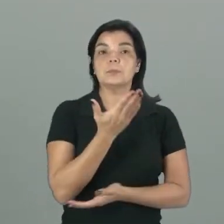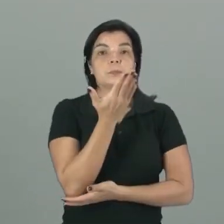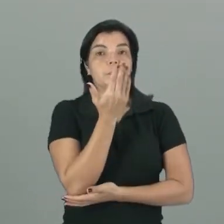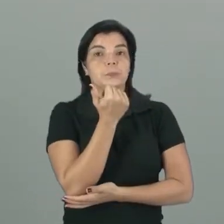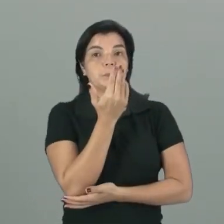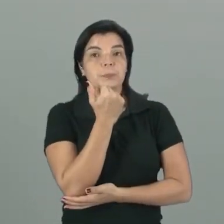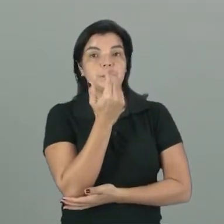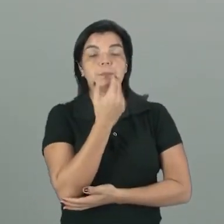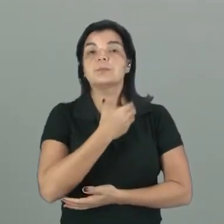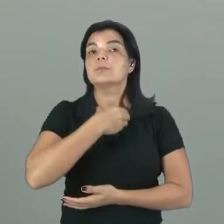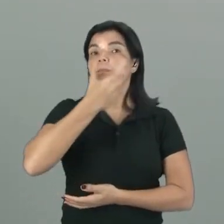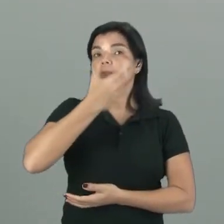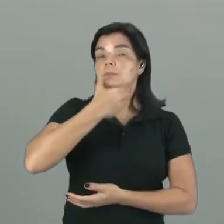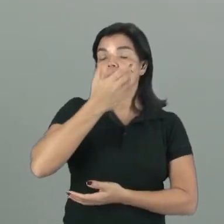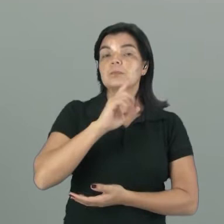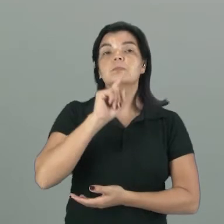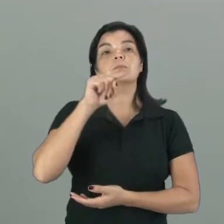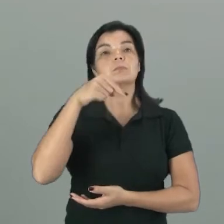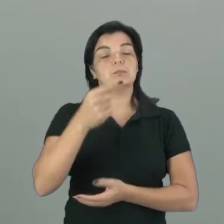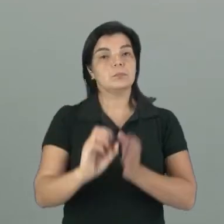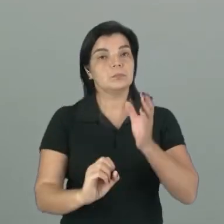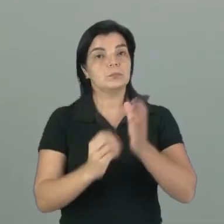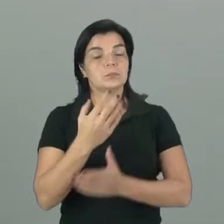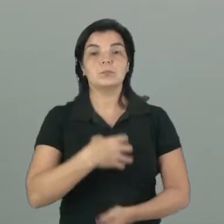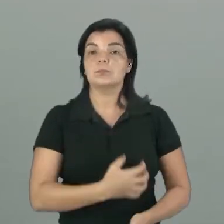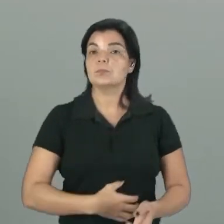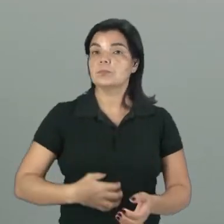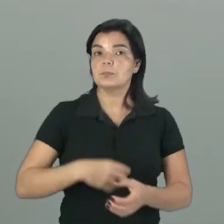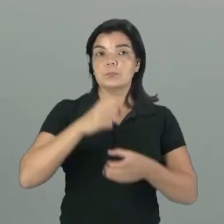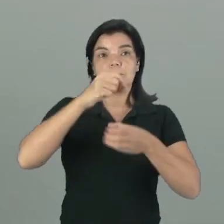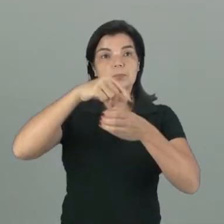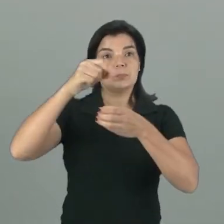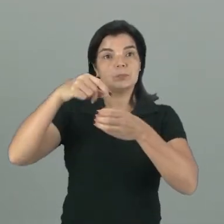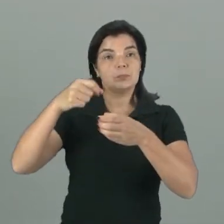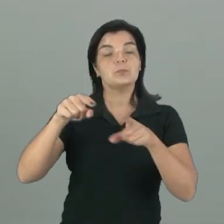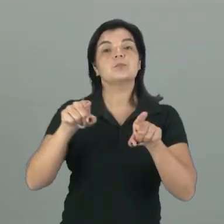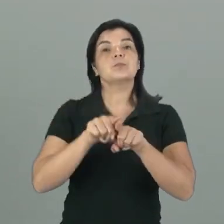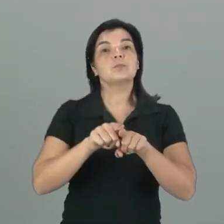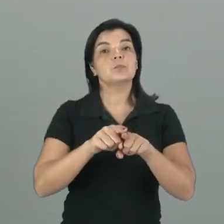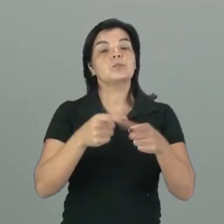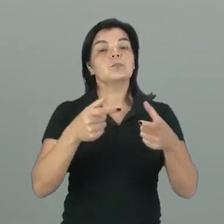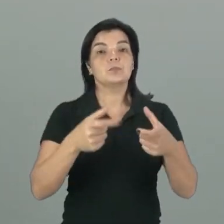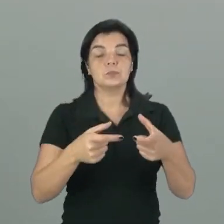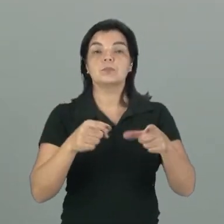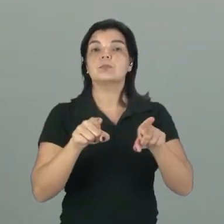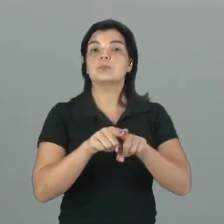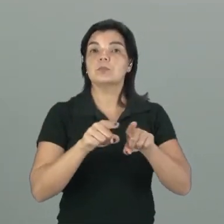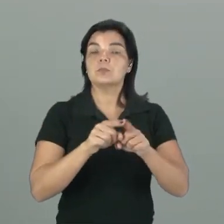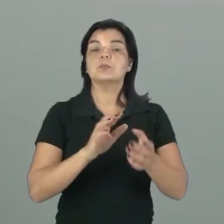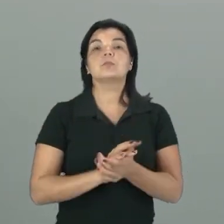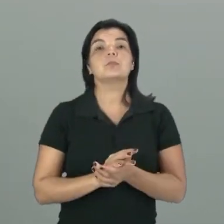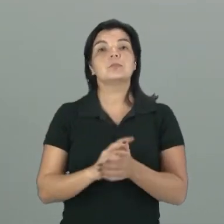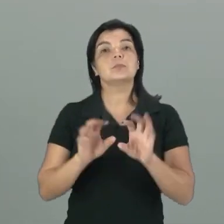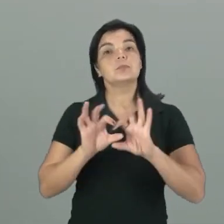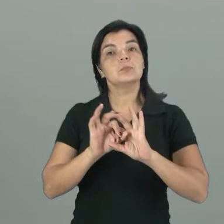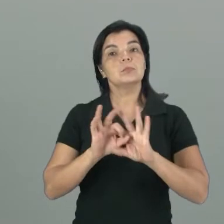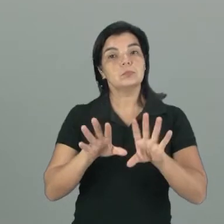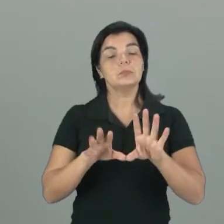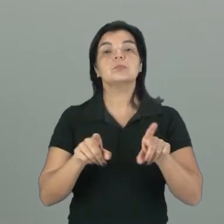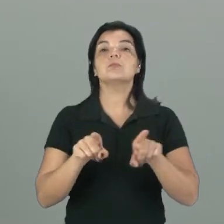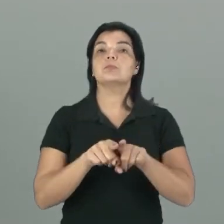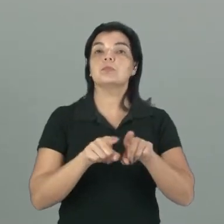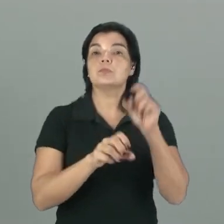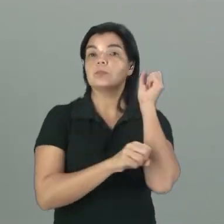aquele fruto, por mais que ocorra a ingestão da semente também, no momento que ocorrer sua excreção, ele vai acabar eliminando junto das